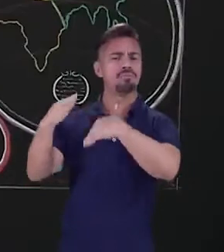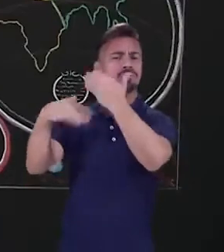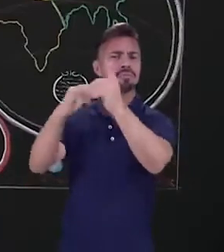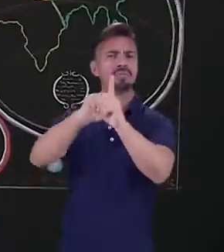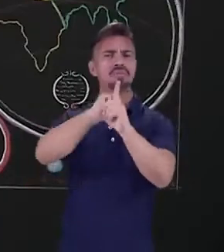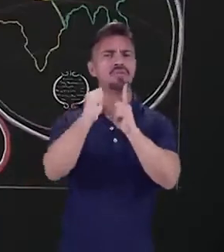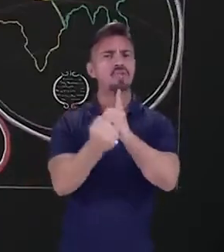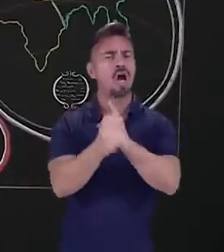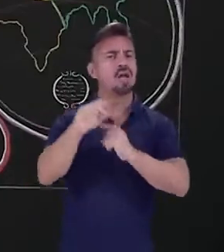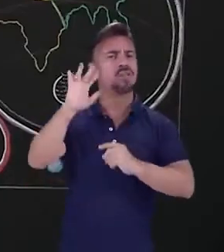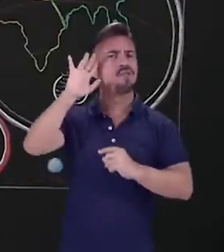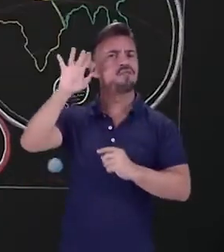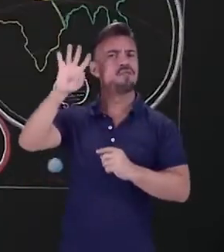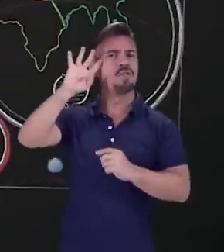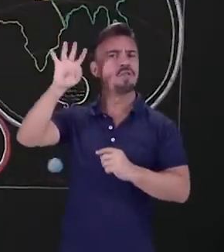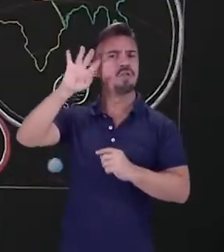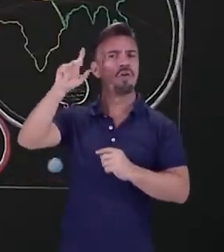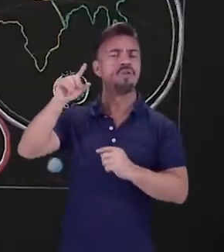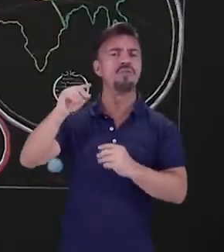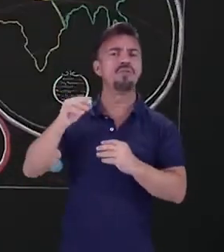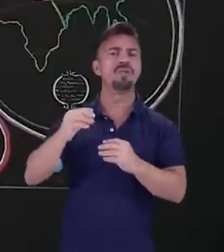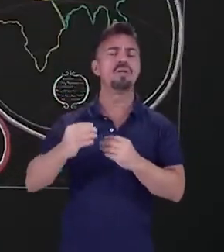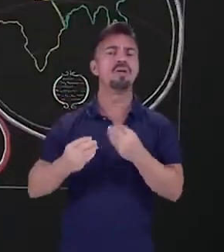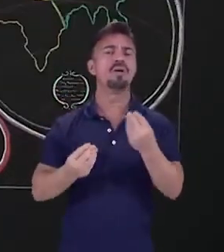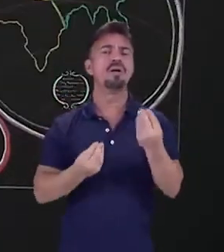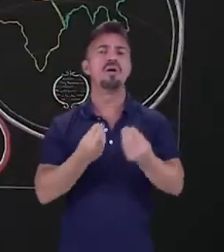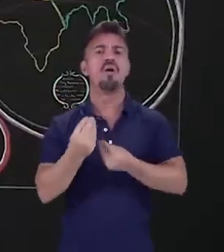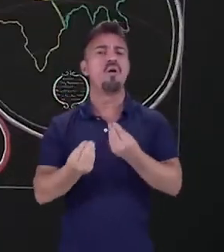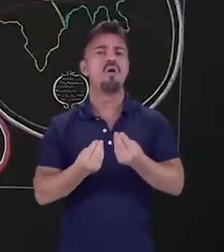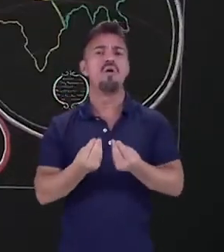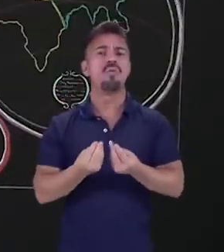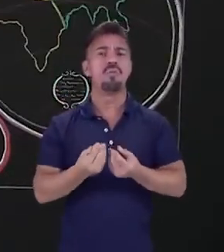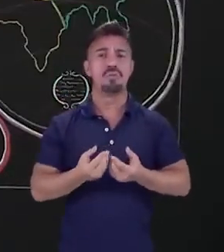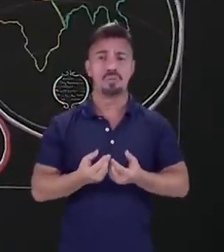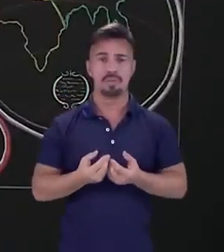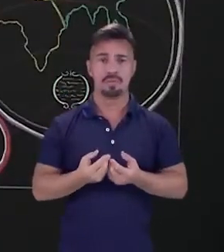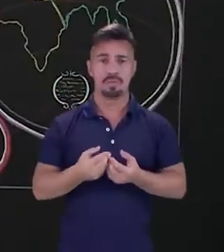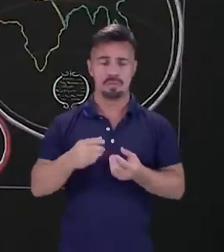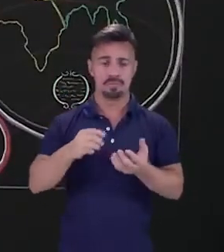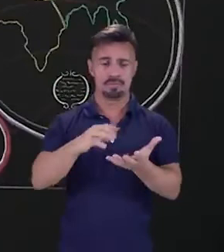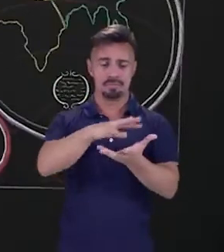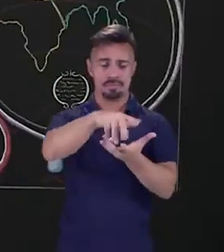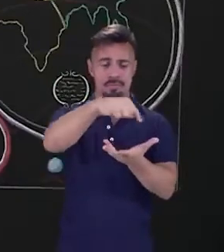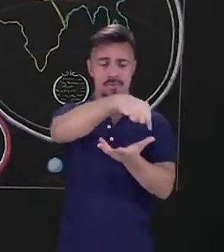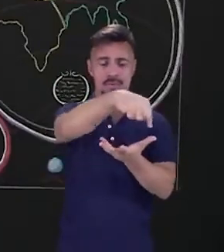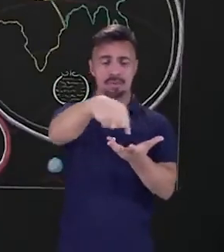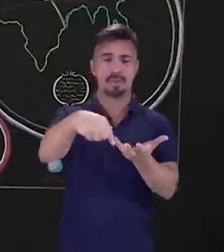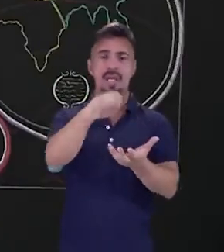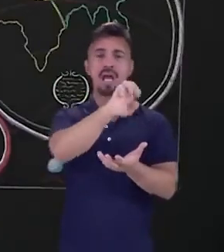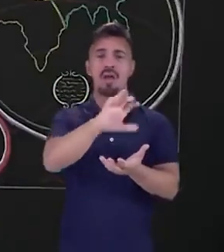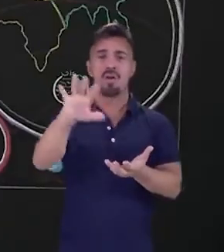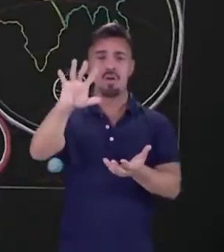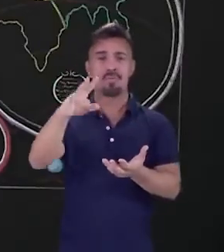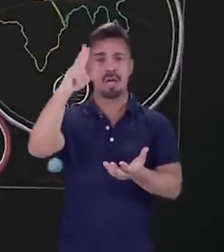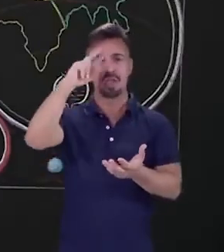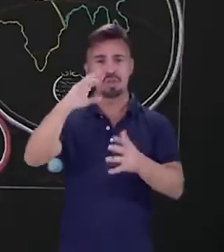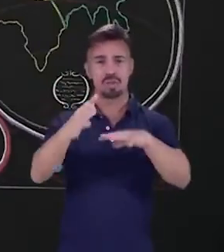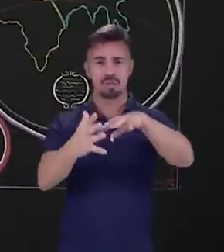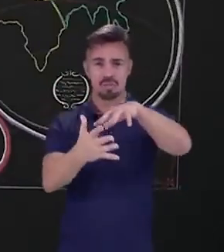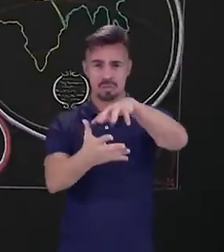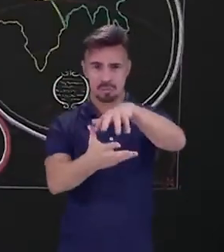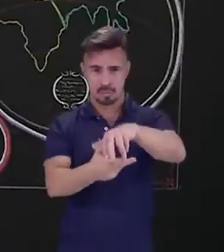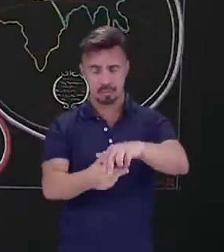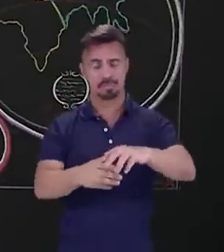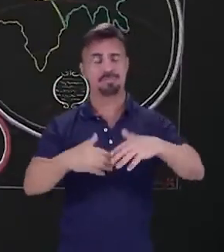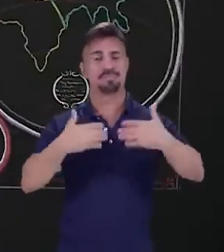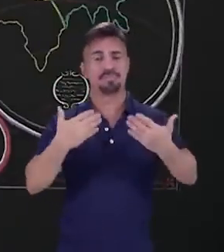e filosóficos dessa questão para o continente europeu e depois para a história do mundo.